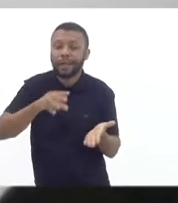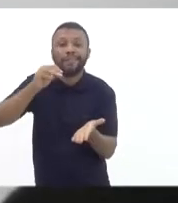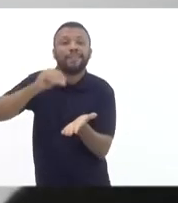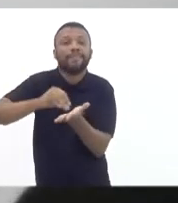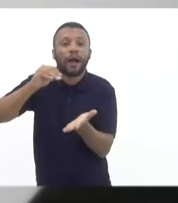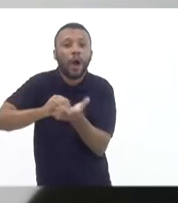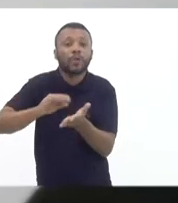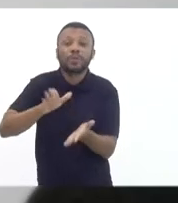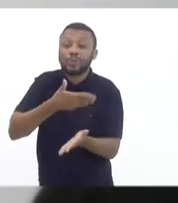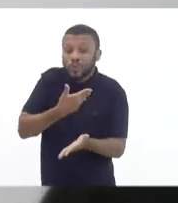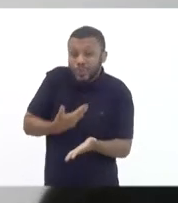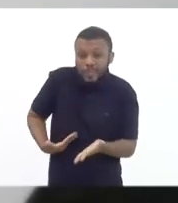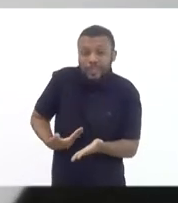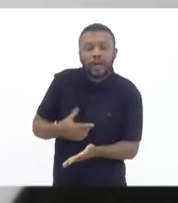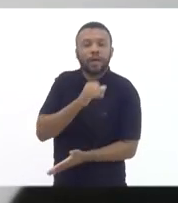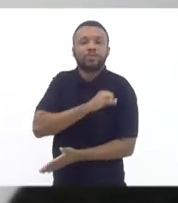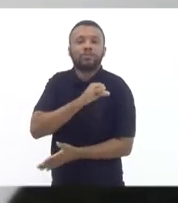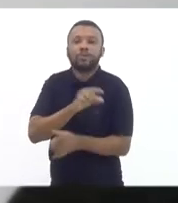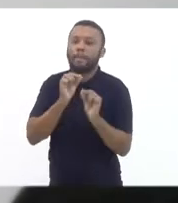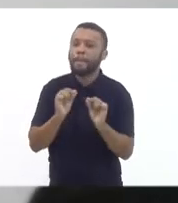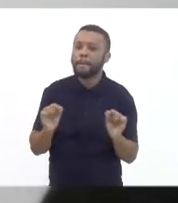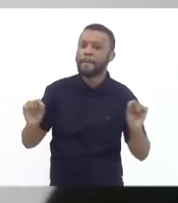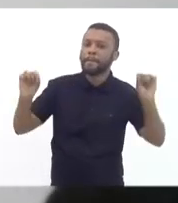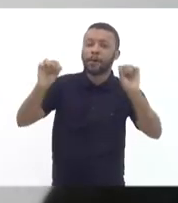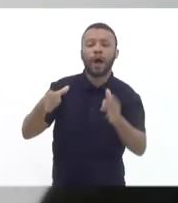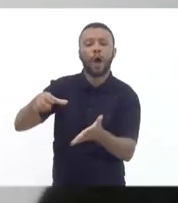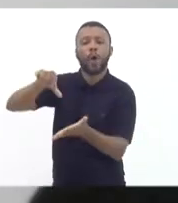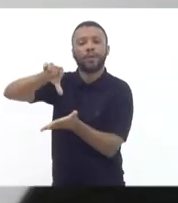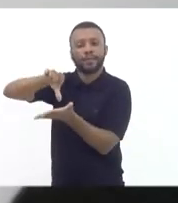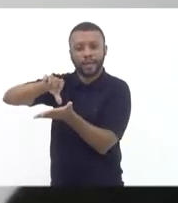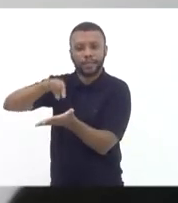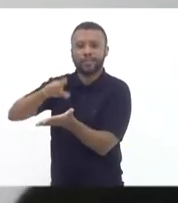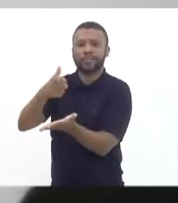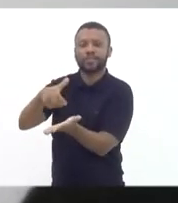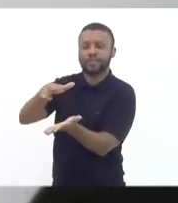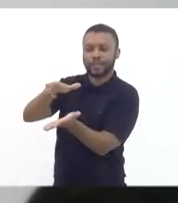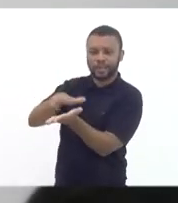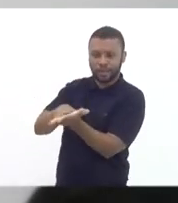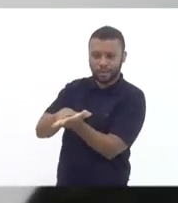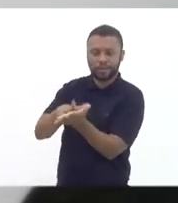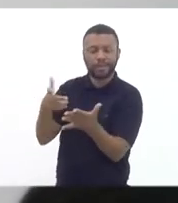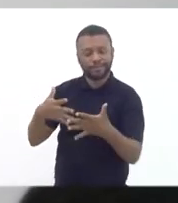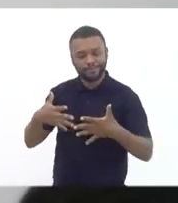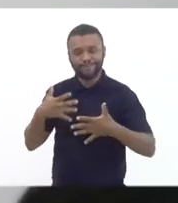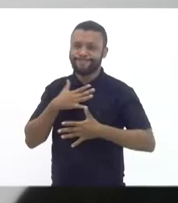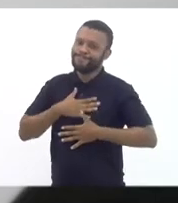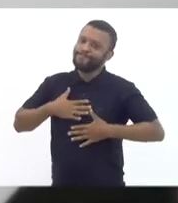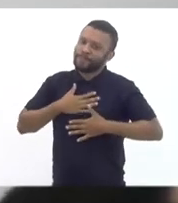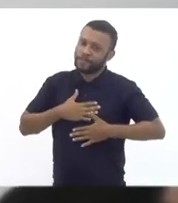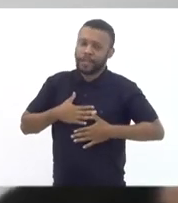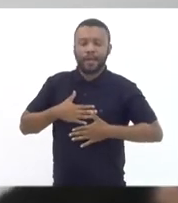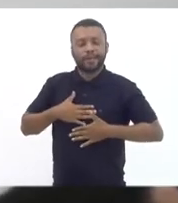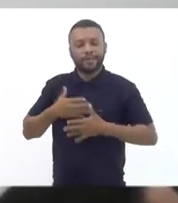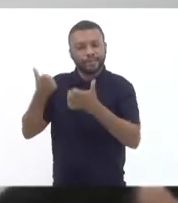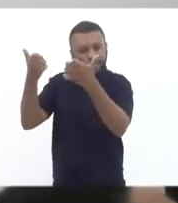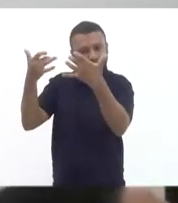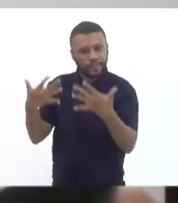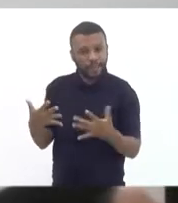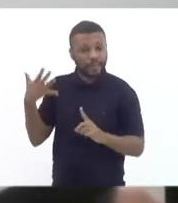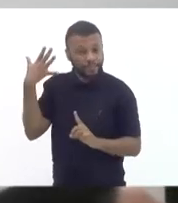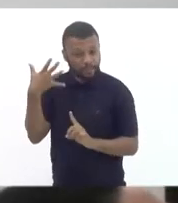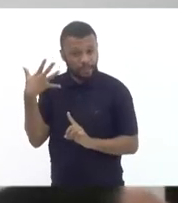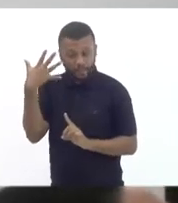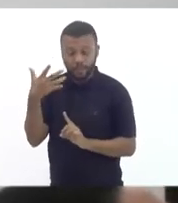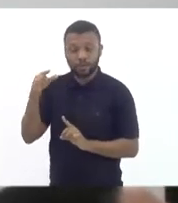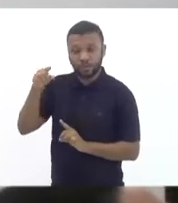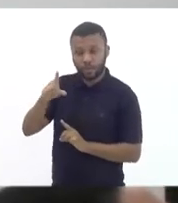todo o estado. A unidade de internação, que eu gostei de ouvir o secretário falar que nesse hospital